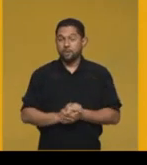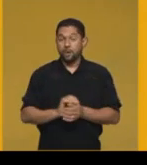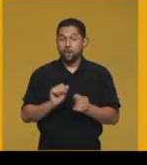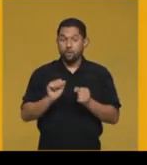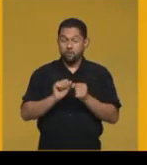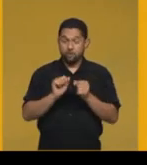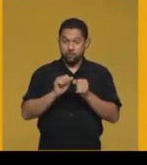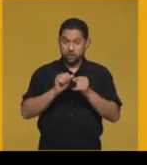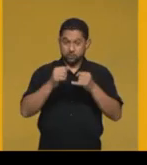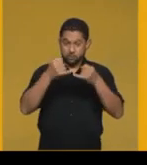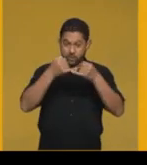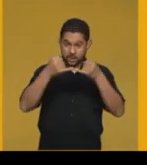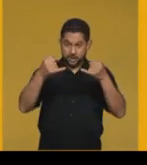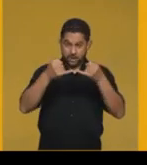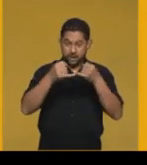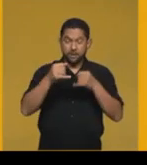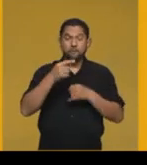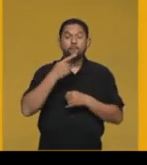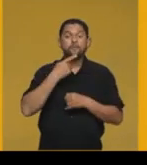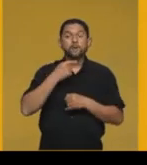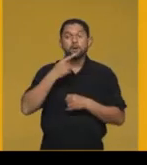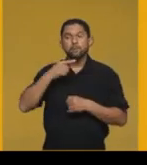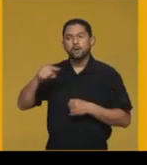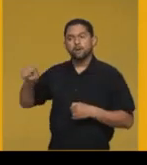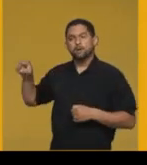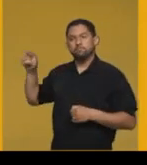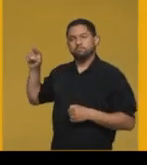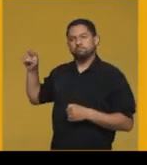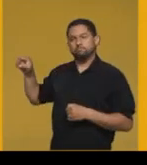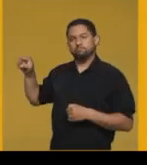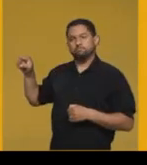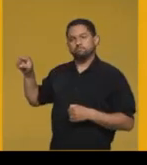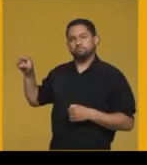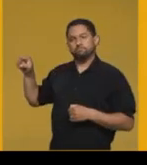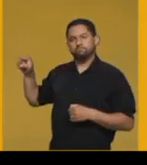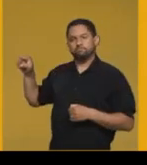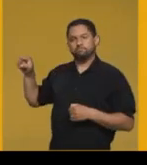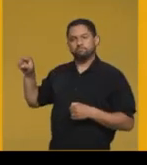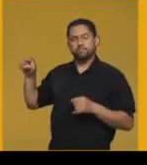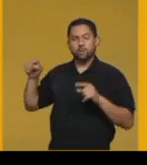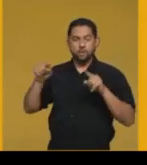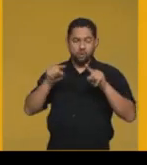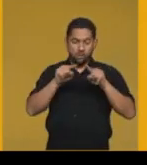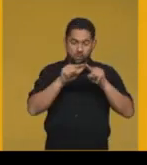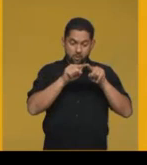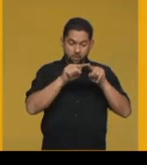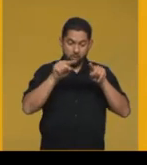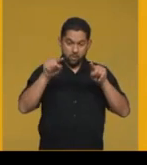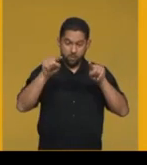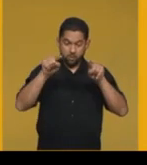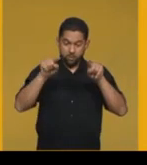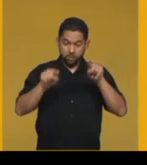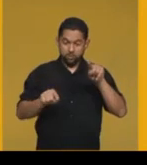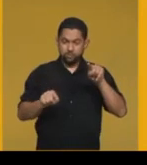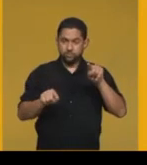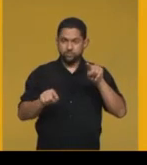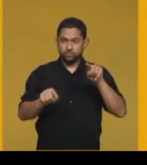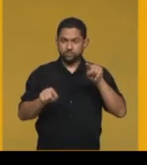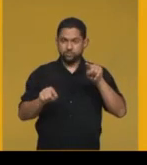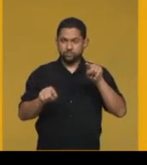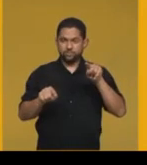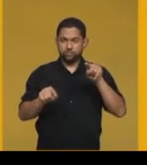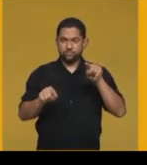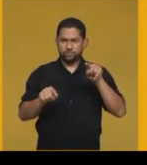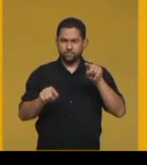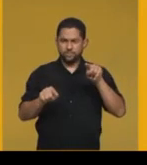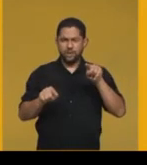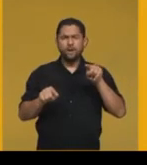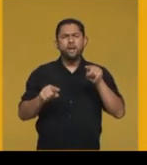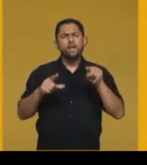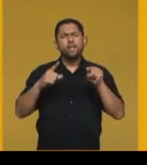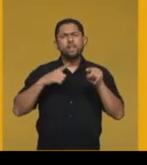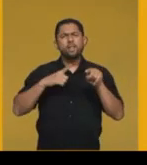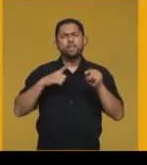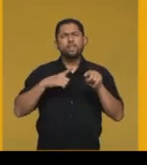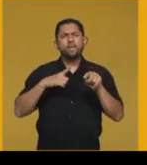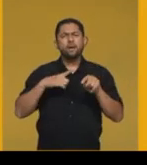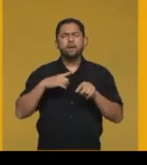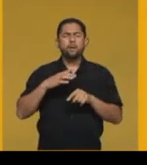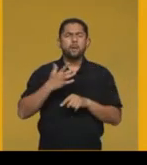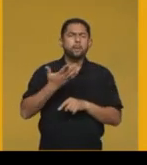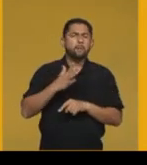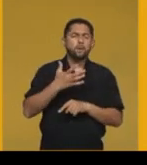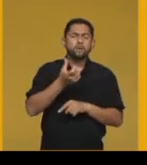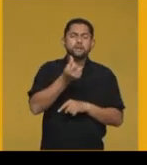curva e depois eu faço uma outra reta até o meu eixo Y. Aqui eu vou observar que está no